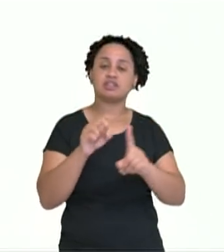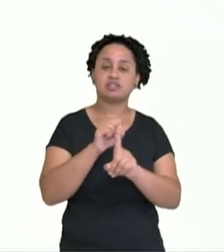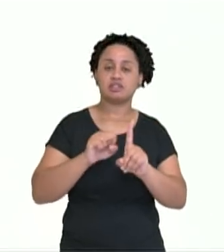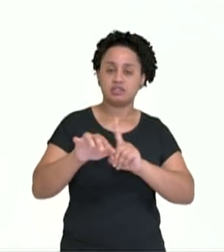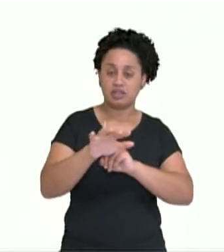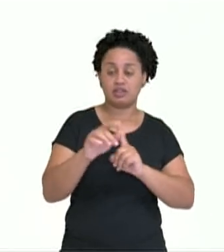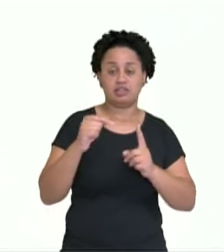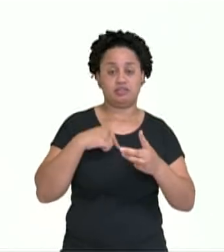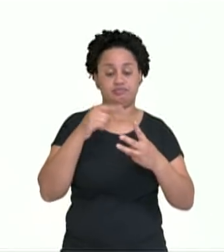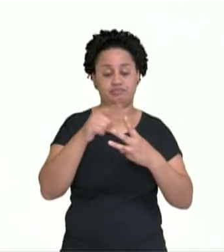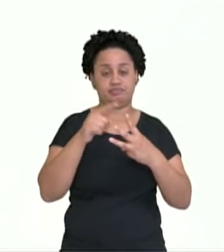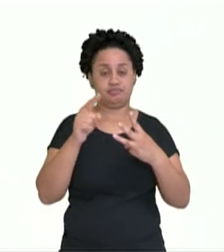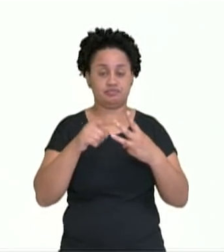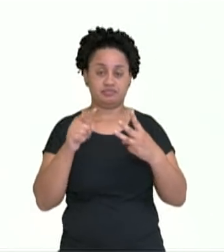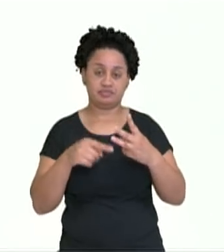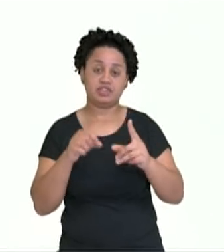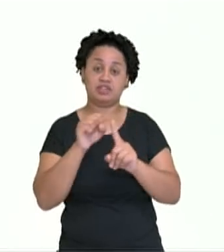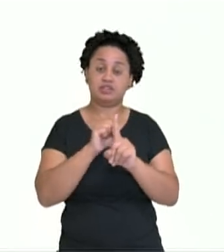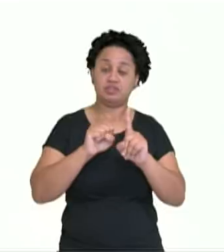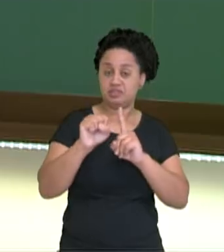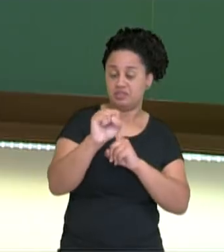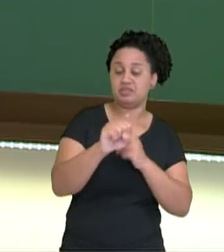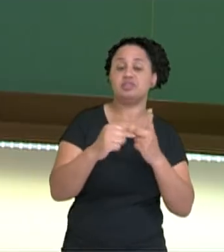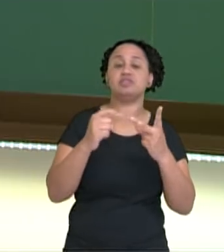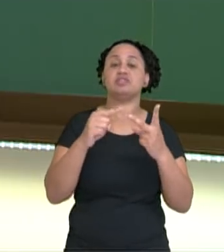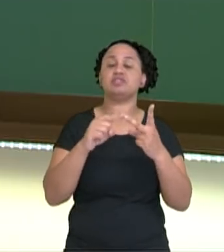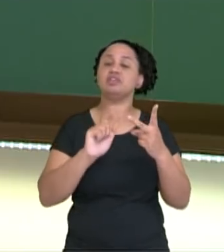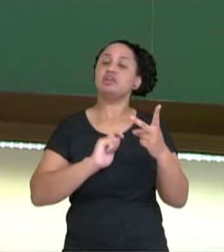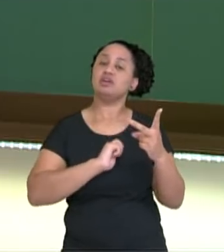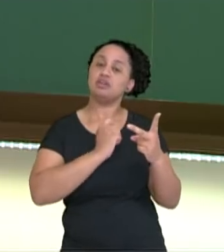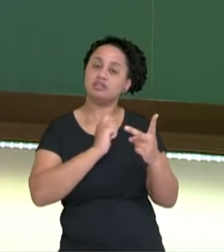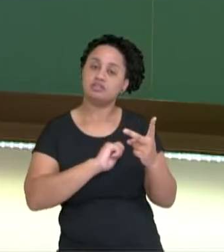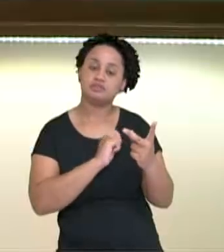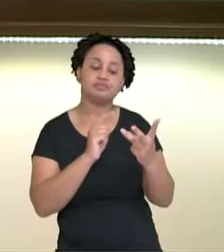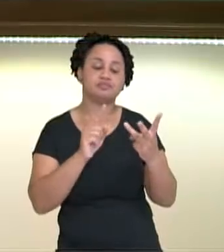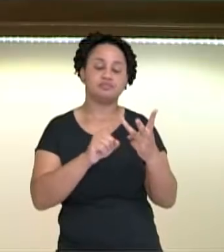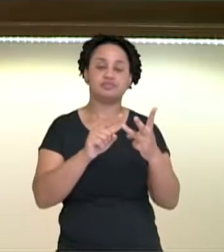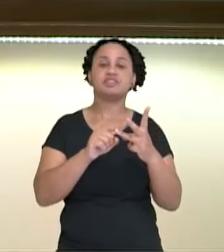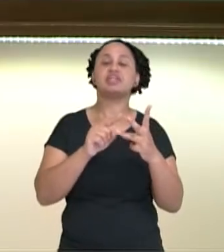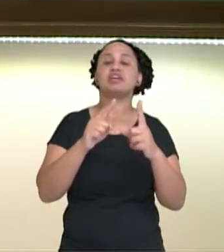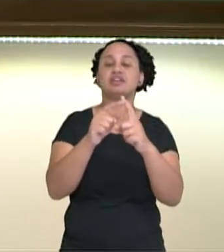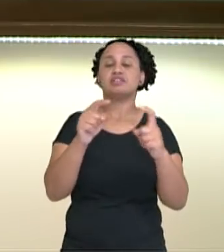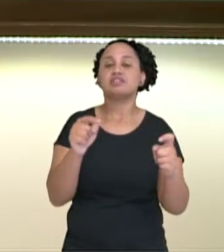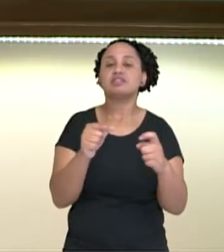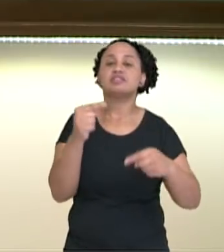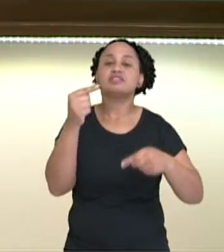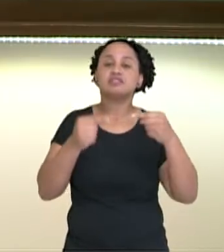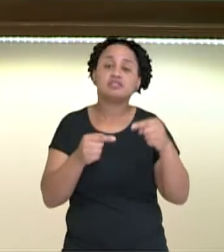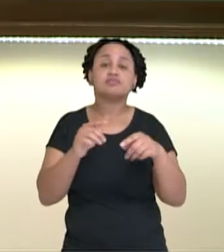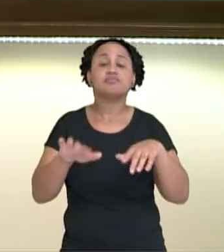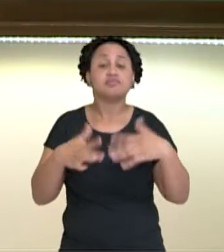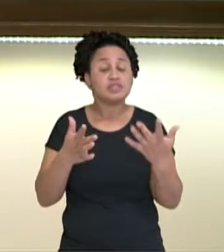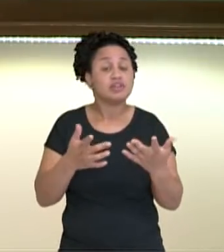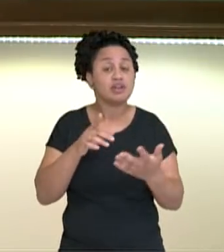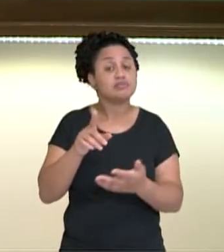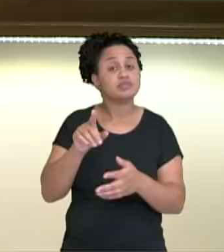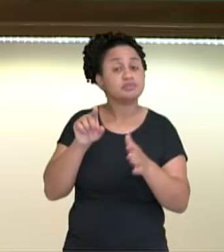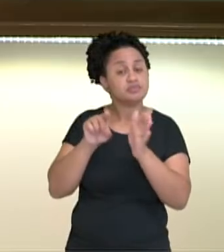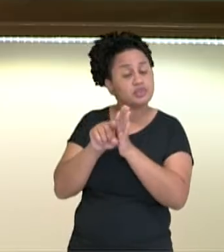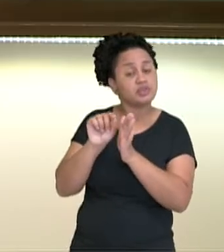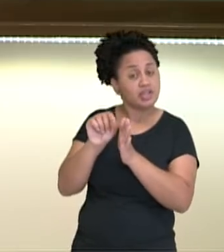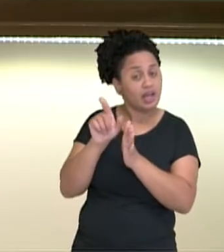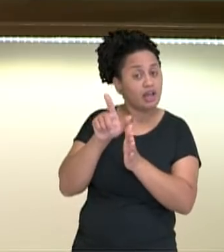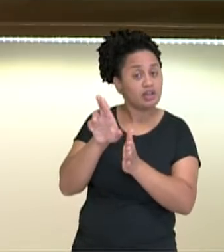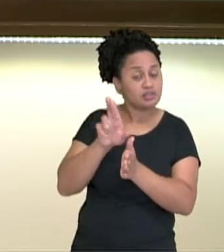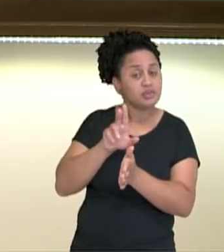áreas: a sociologia, a antropologia e a ciência política. Então, a resposta ela está